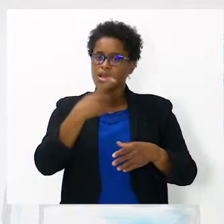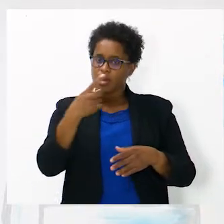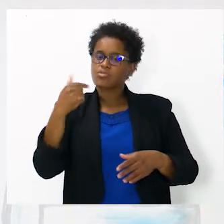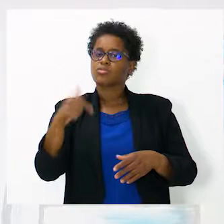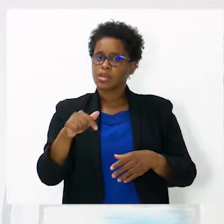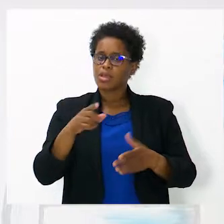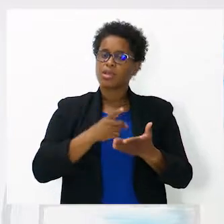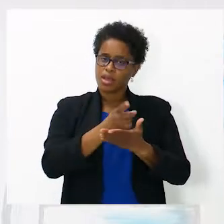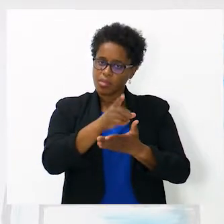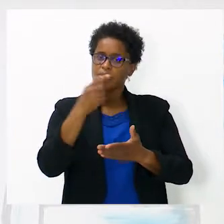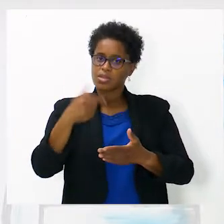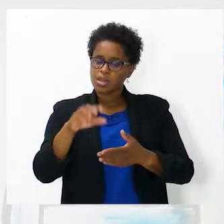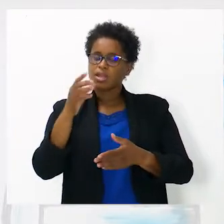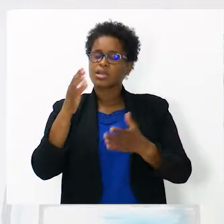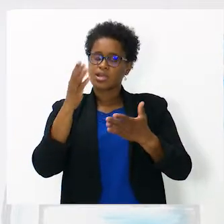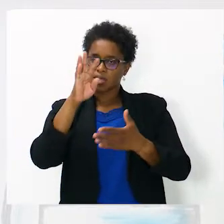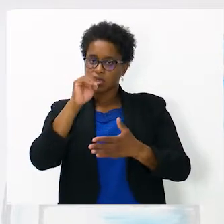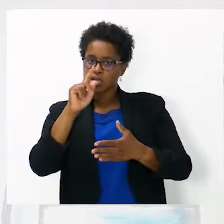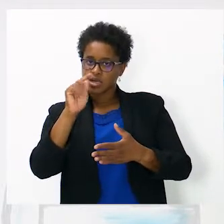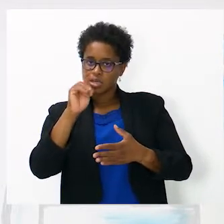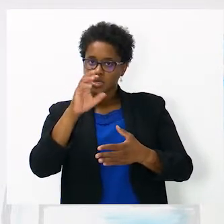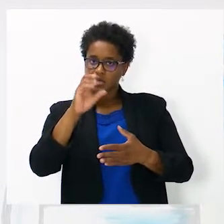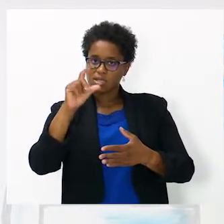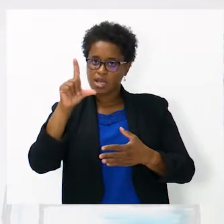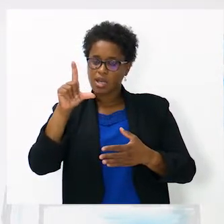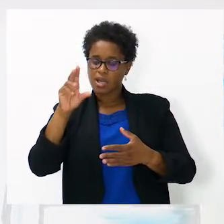sua escala. Então,